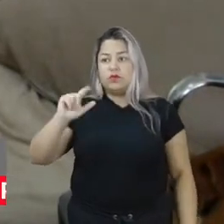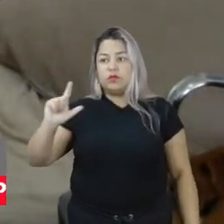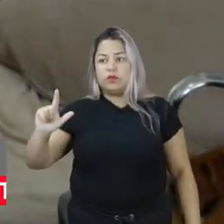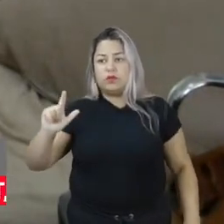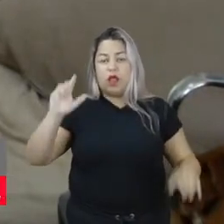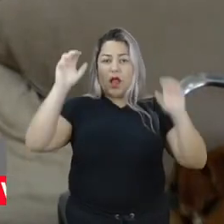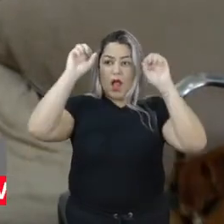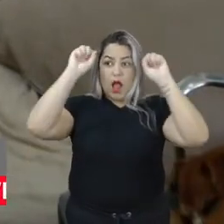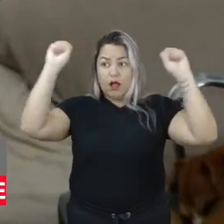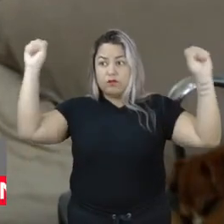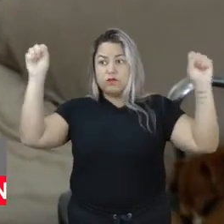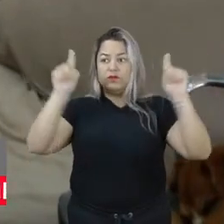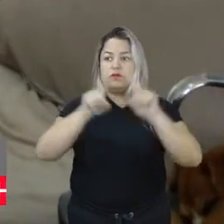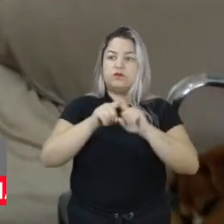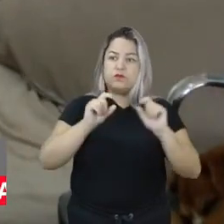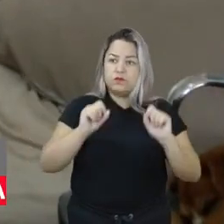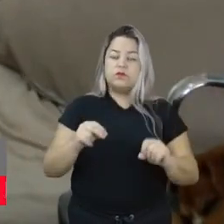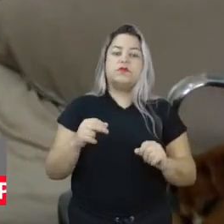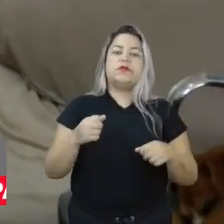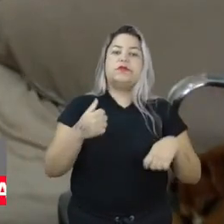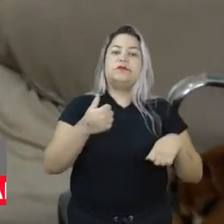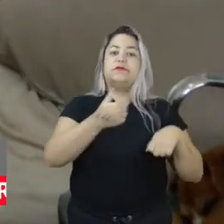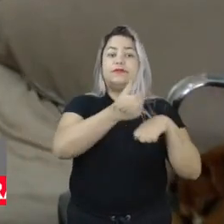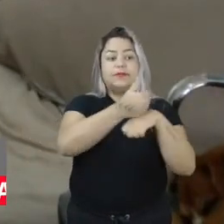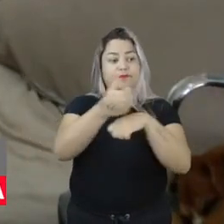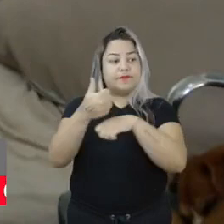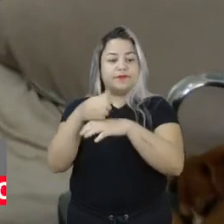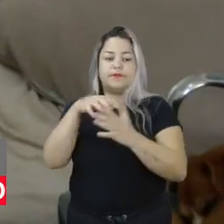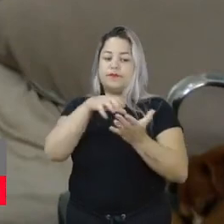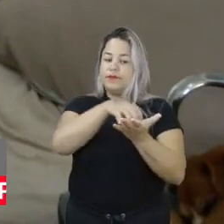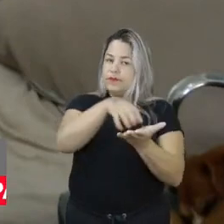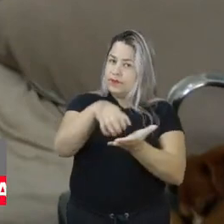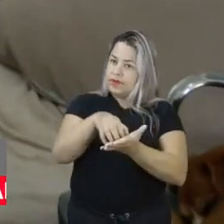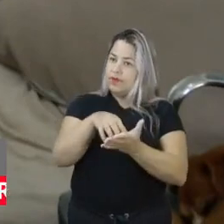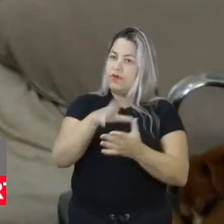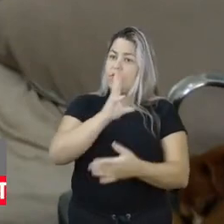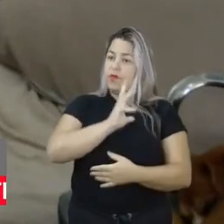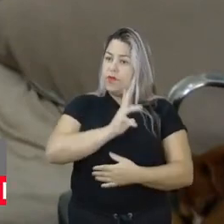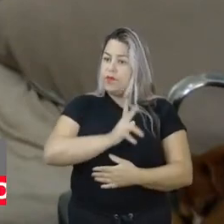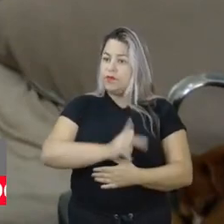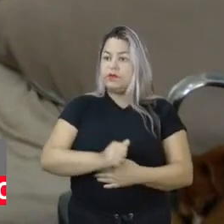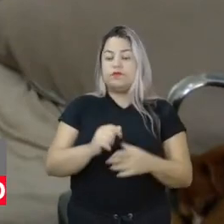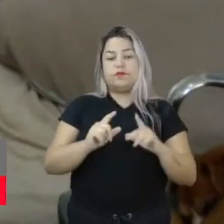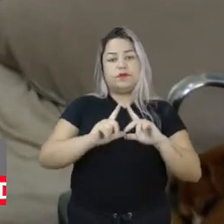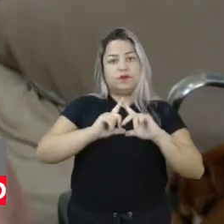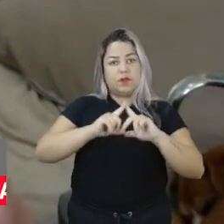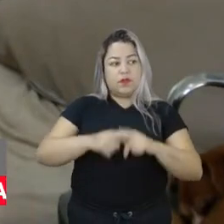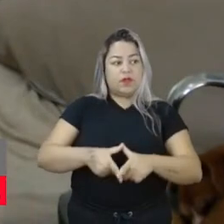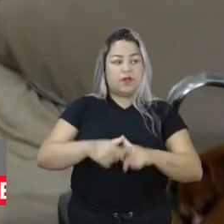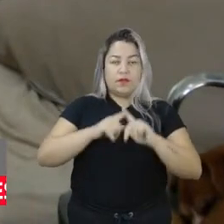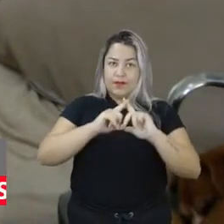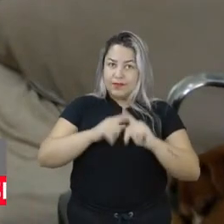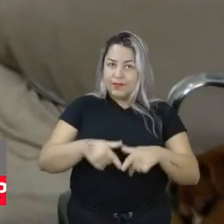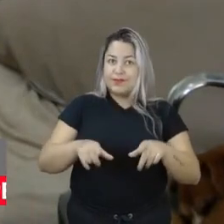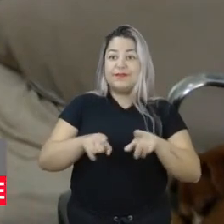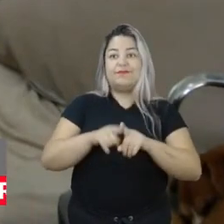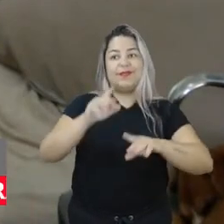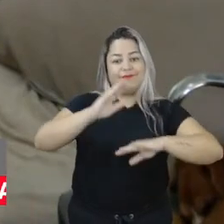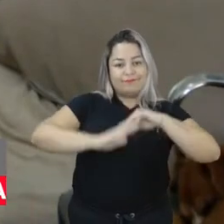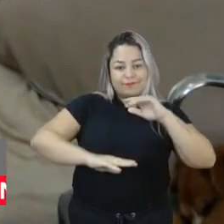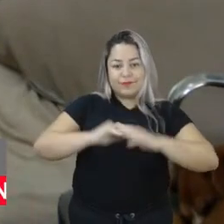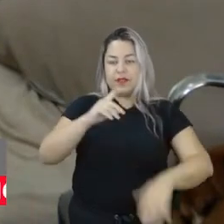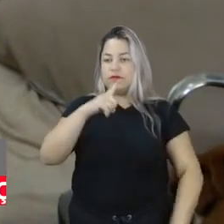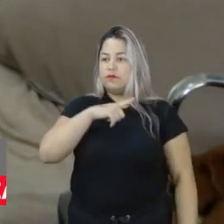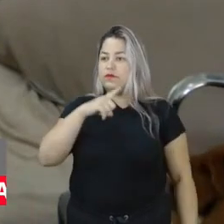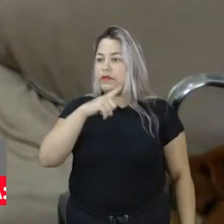considerar formalmente a ocupação do território palestino por Israel como uma ocupação ilegal. É isso que